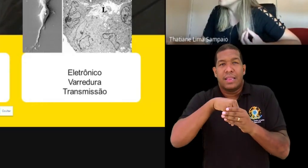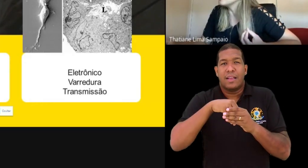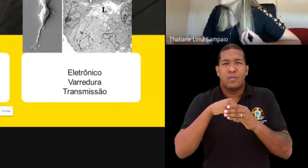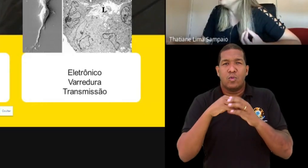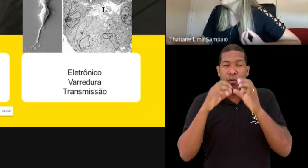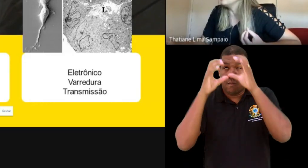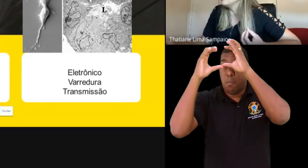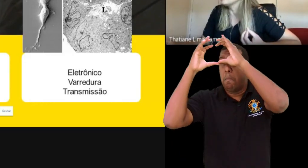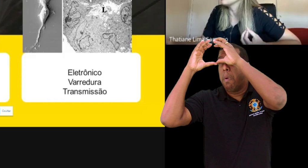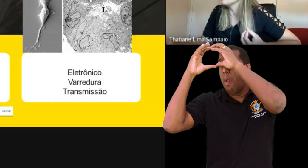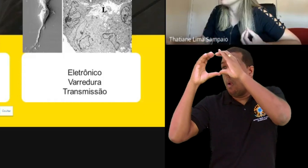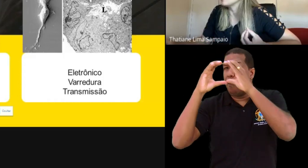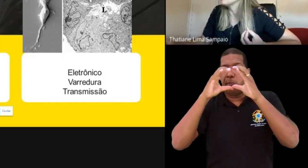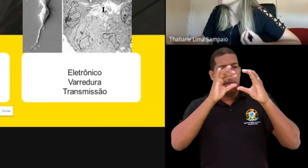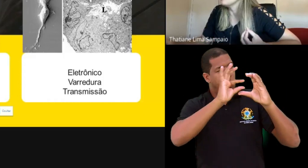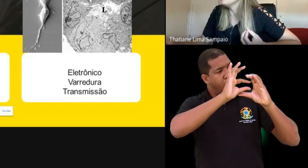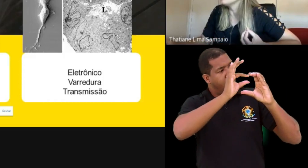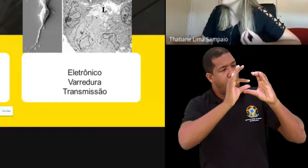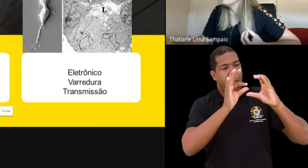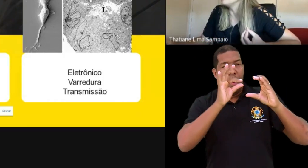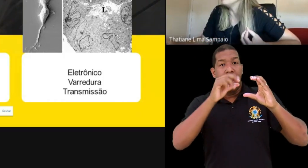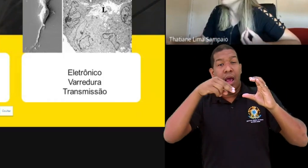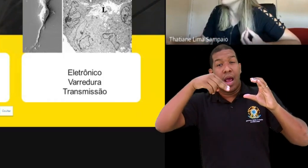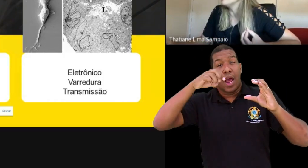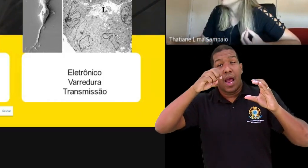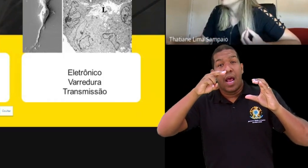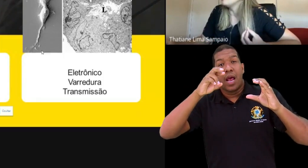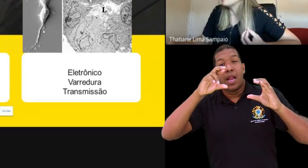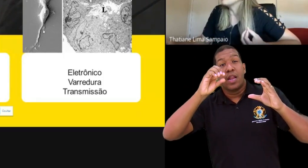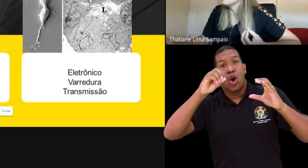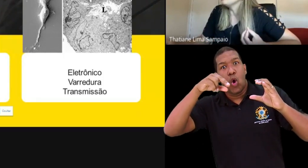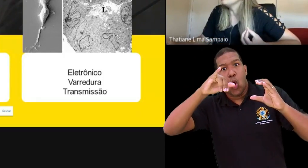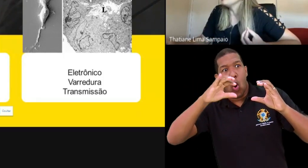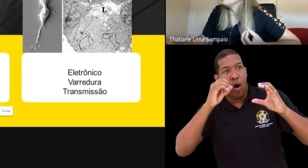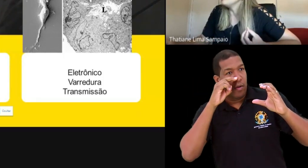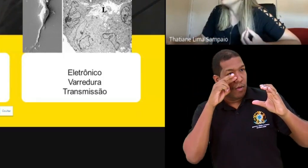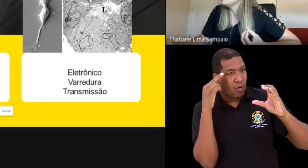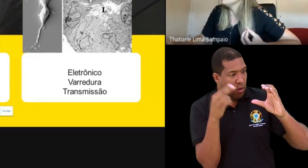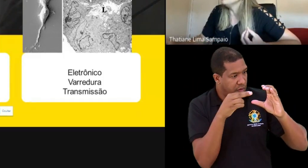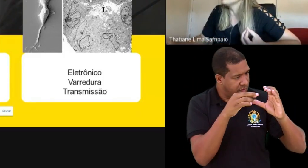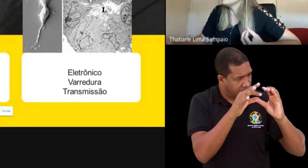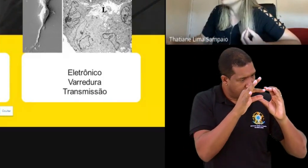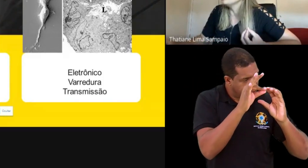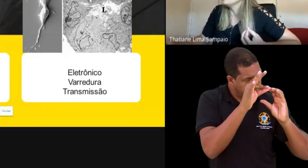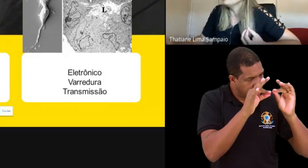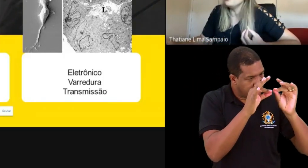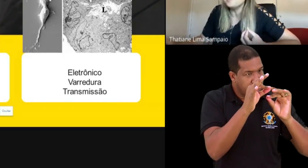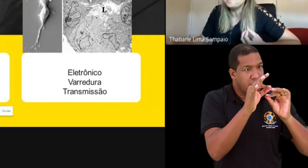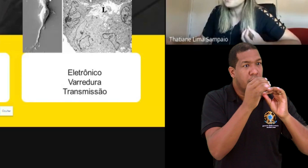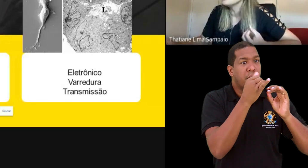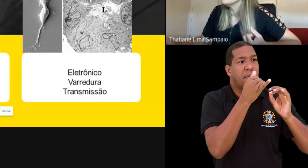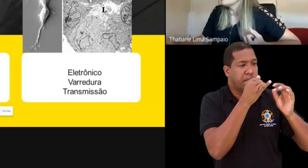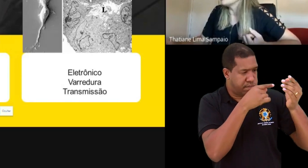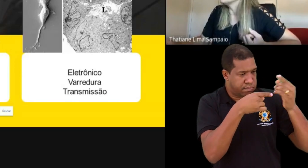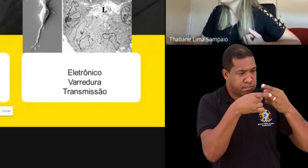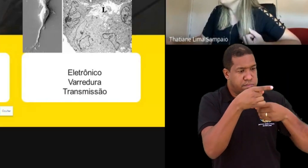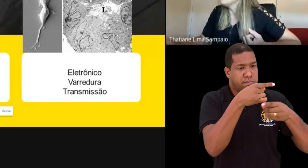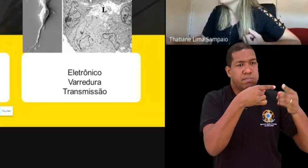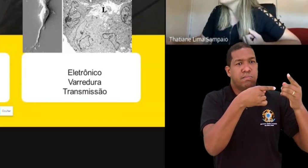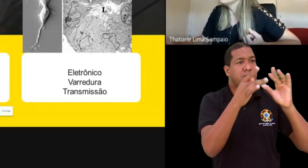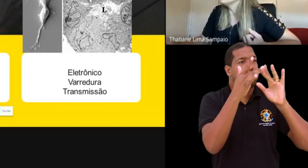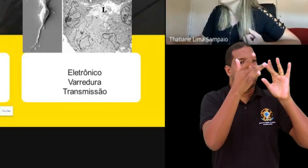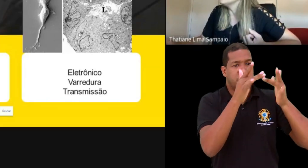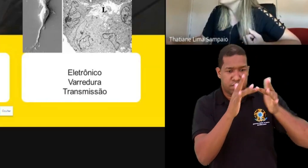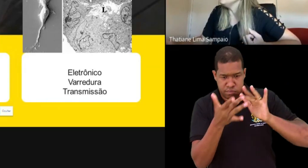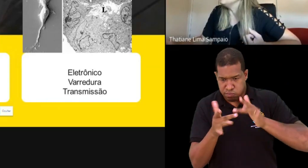que gracinha esses axônios do neurônio, axônio do neurônio, os dendritos desse neurônio, assim como